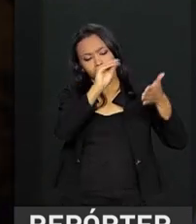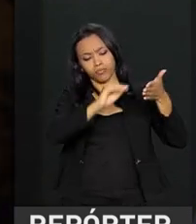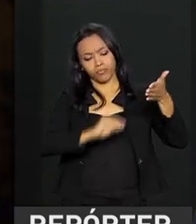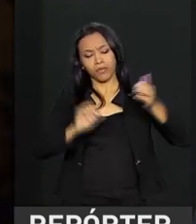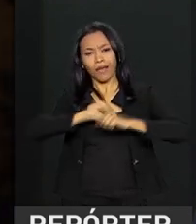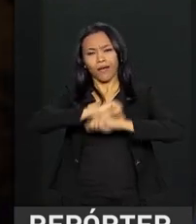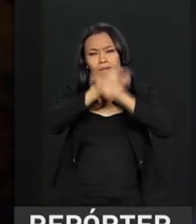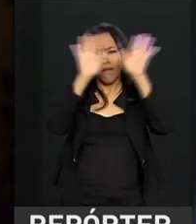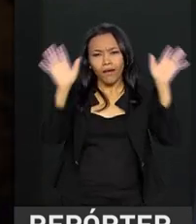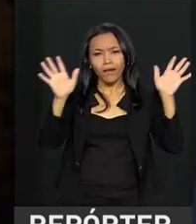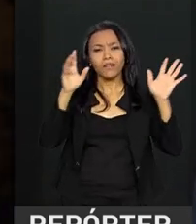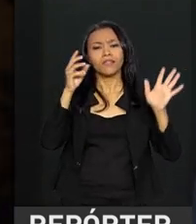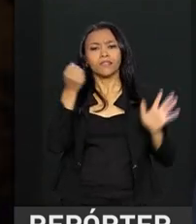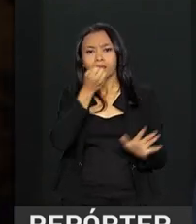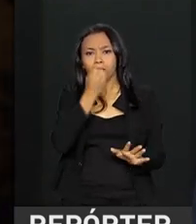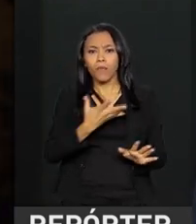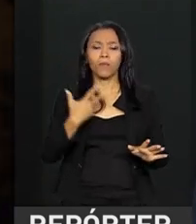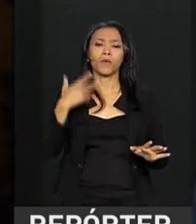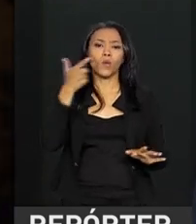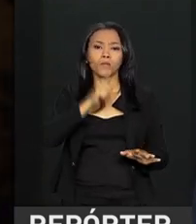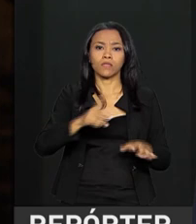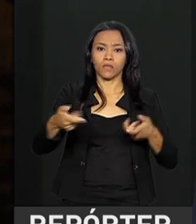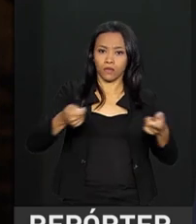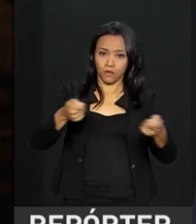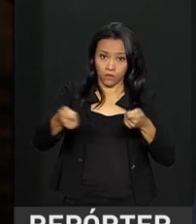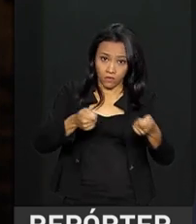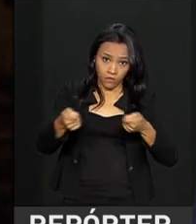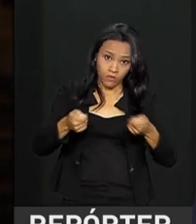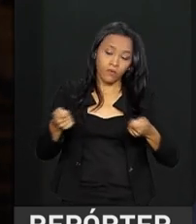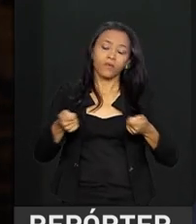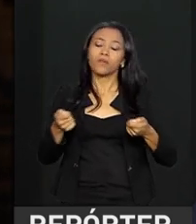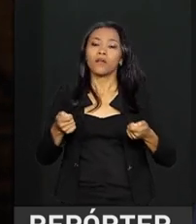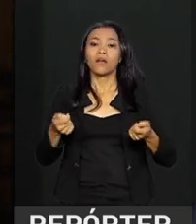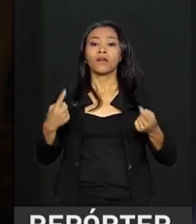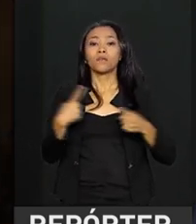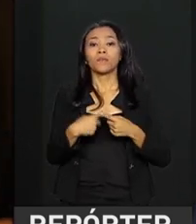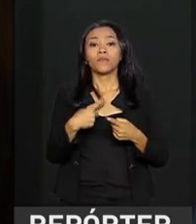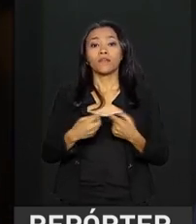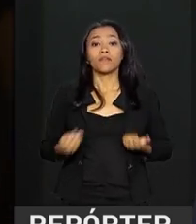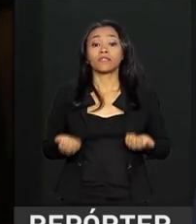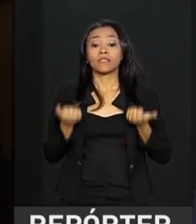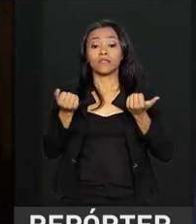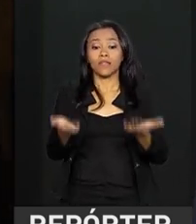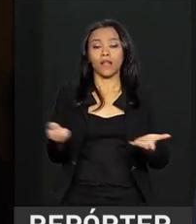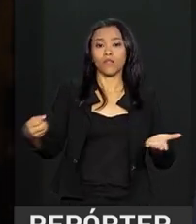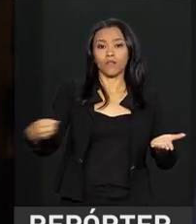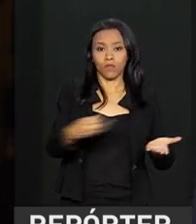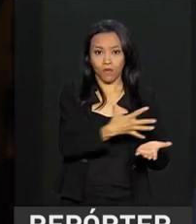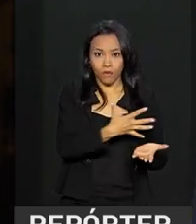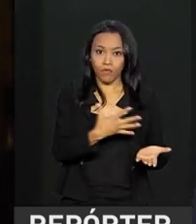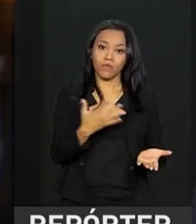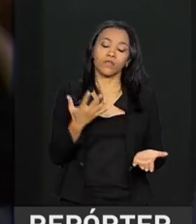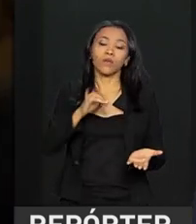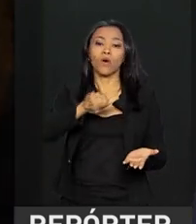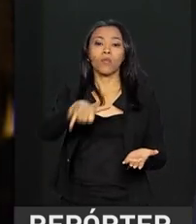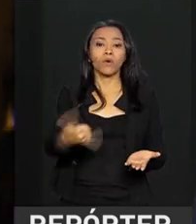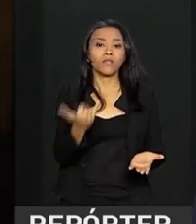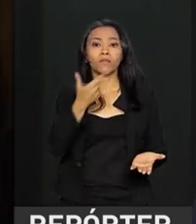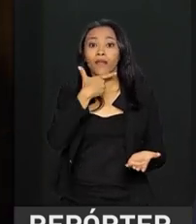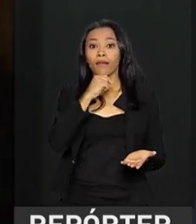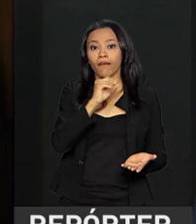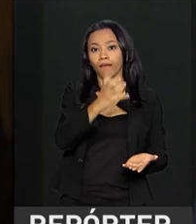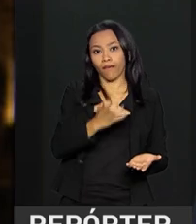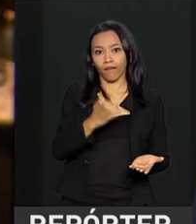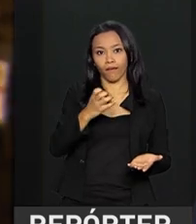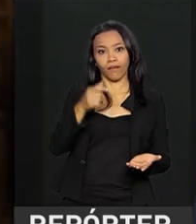ambiente regulatório moderno e estável proporcionando novas oportunidades para aqueles que querem investir no